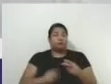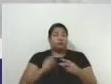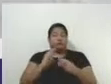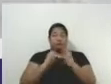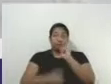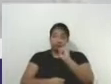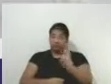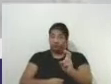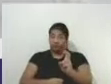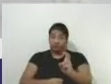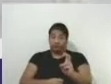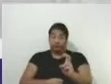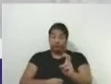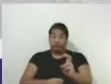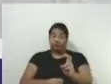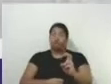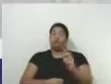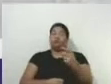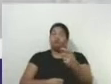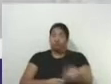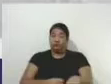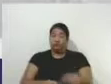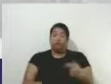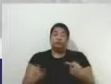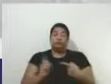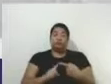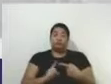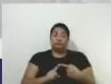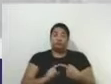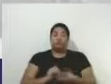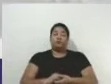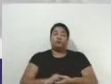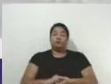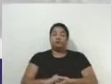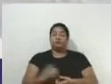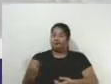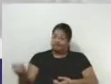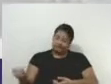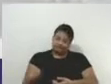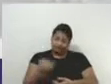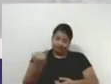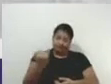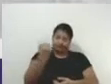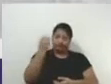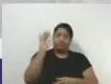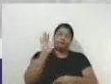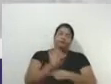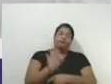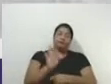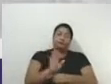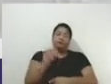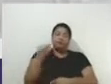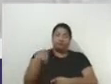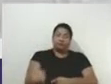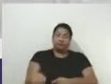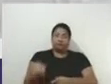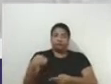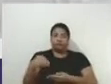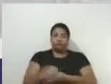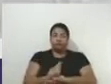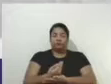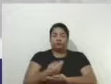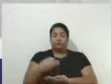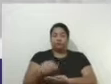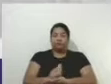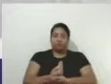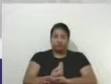O primeiro deles, eu acho fundamental para a cidade de Botucatu, a gente traz aqui a solicitação,